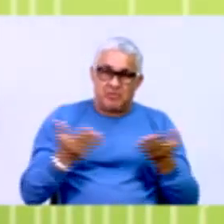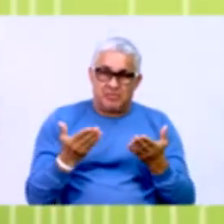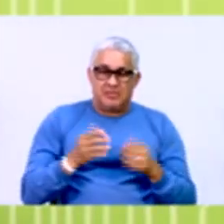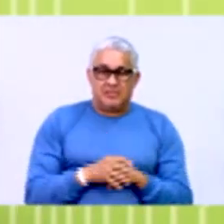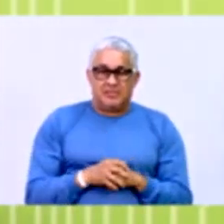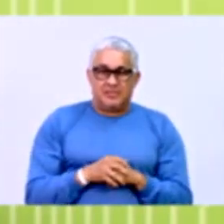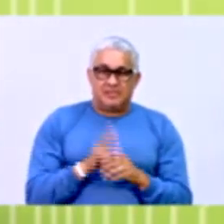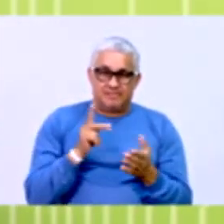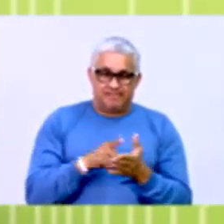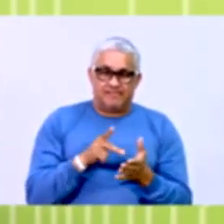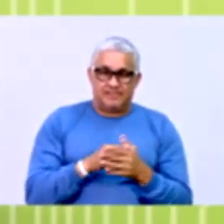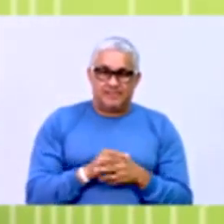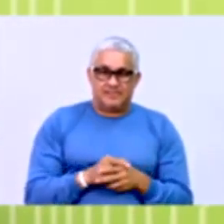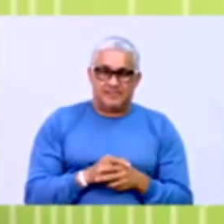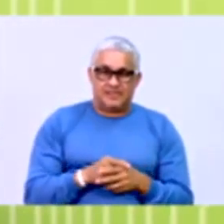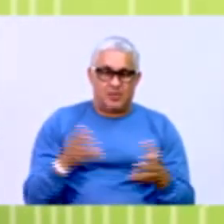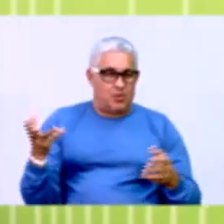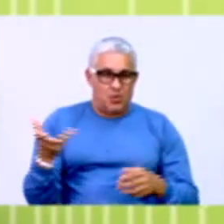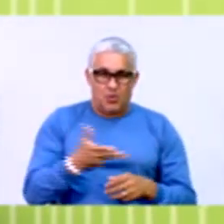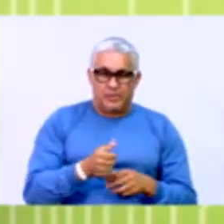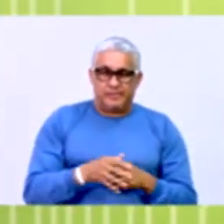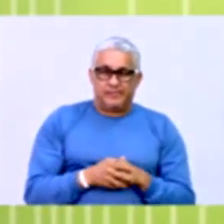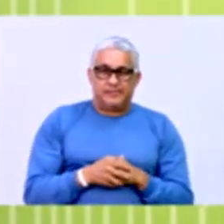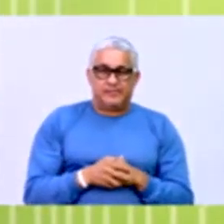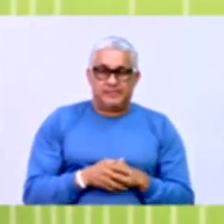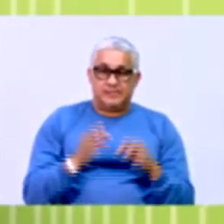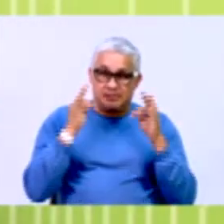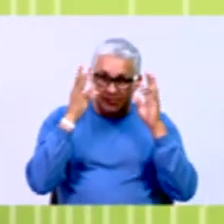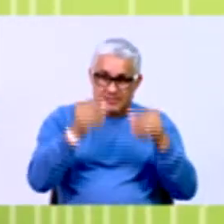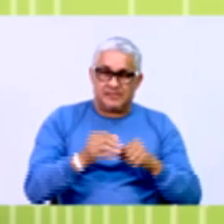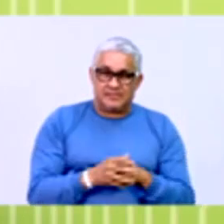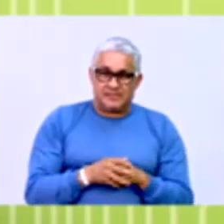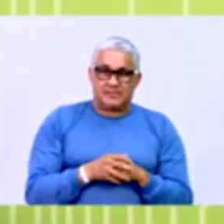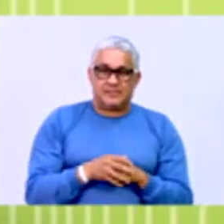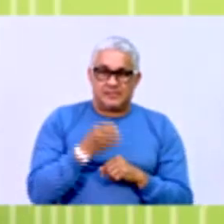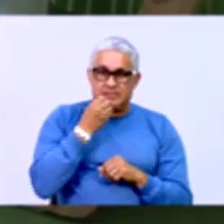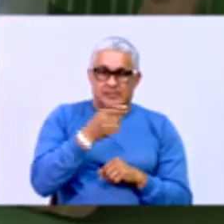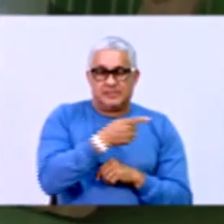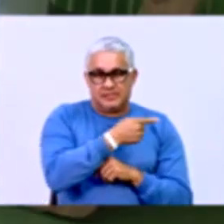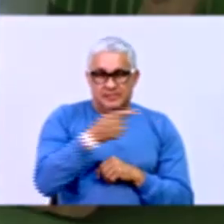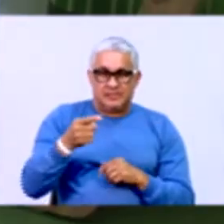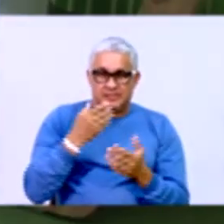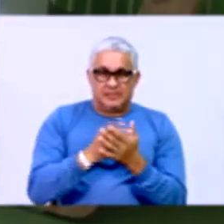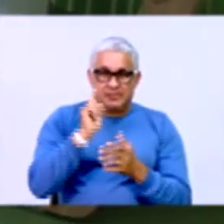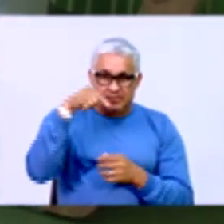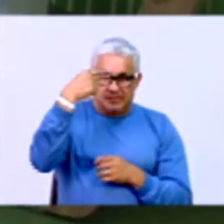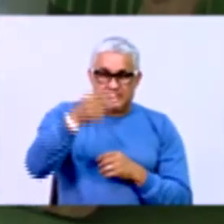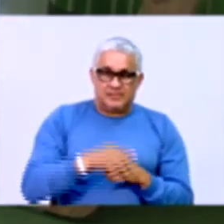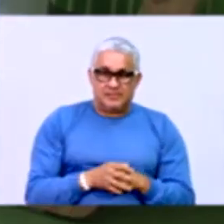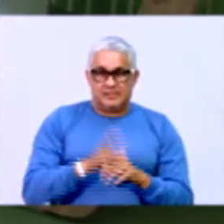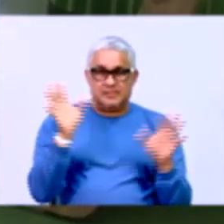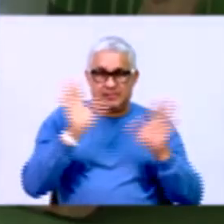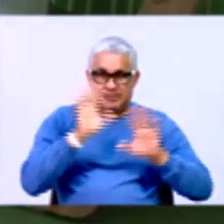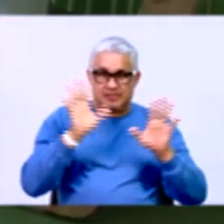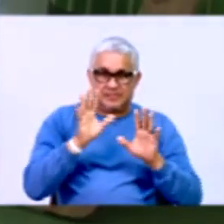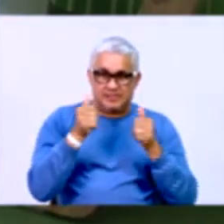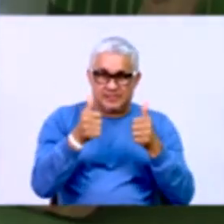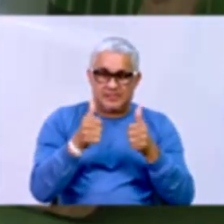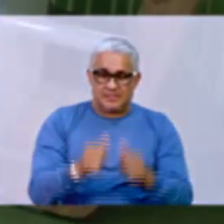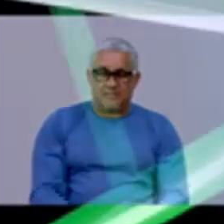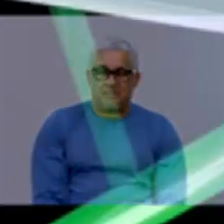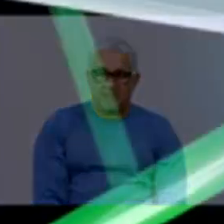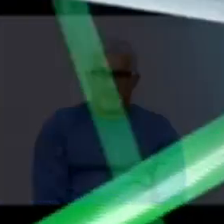e realmente é fantástico. A todos uma boa semana e até a aula que vem, né, professor? Até a próxima aula.